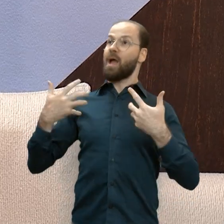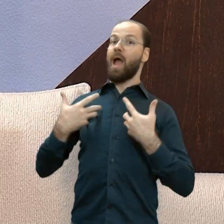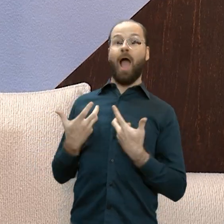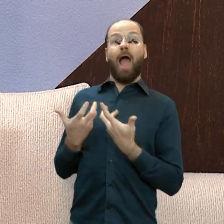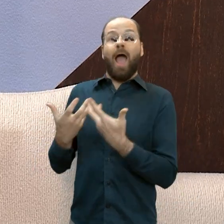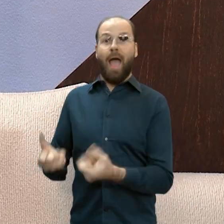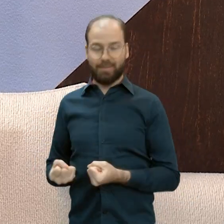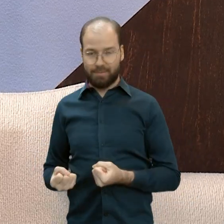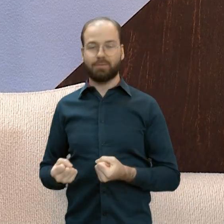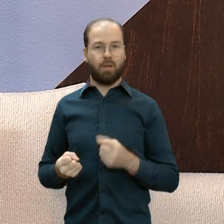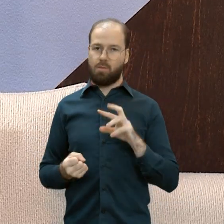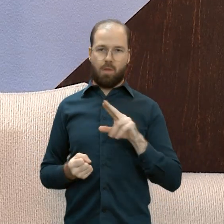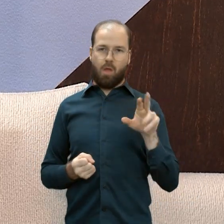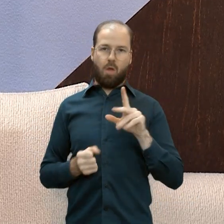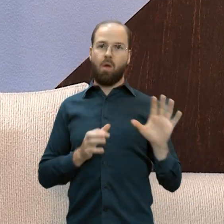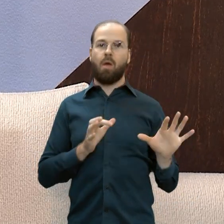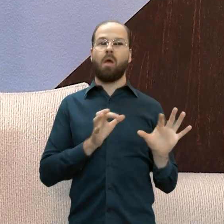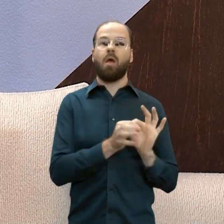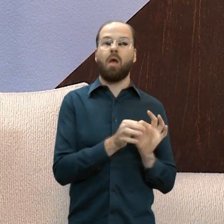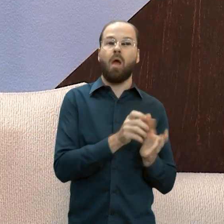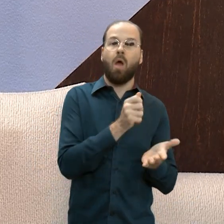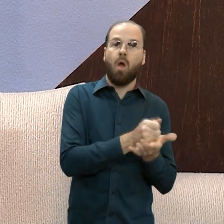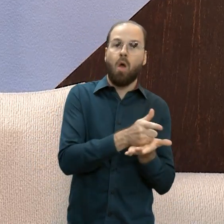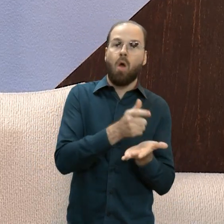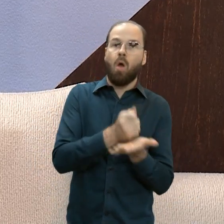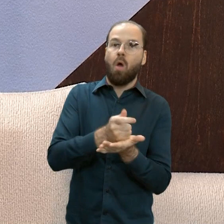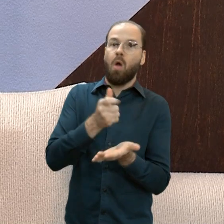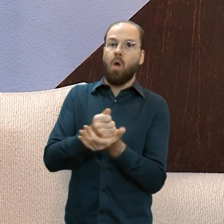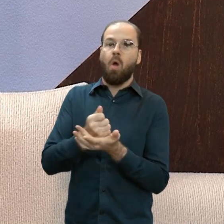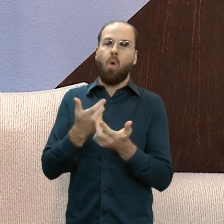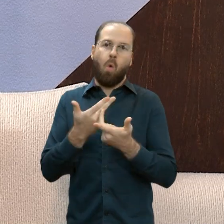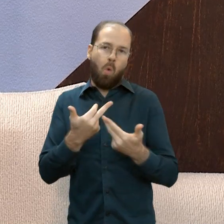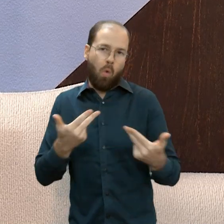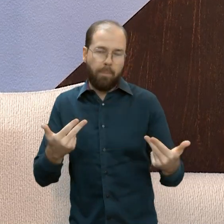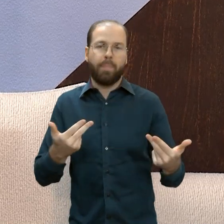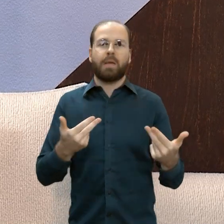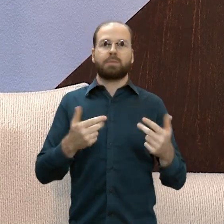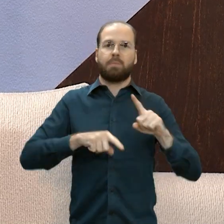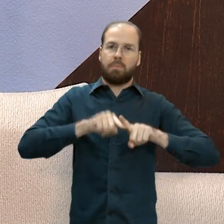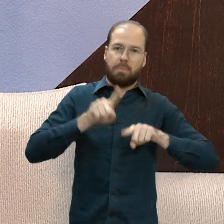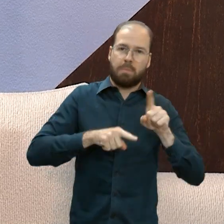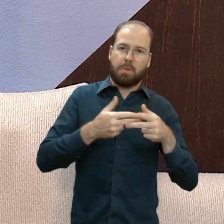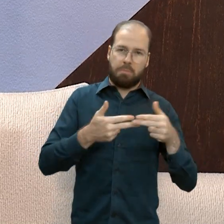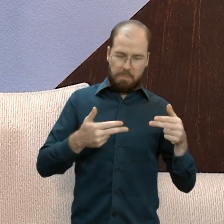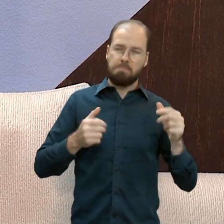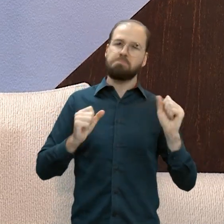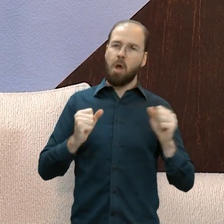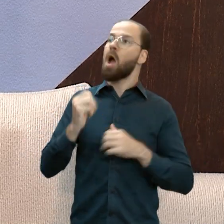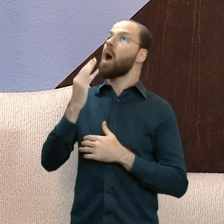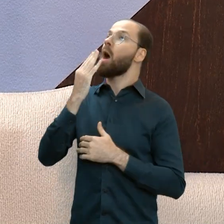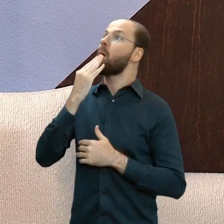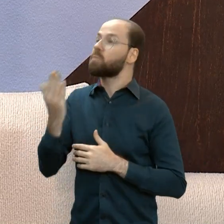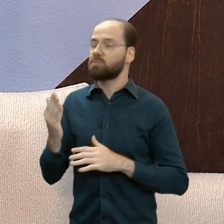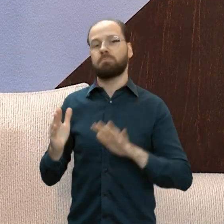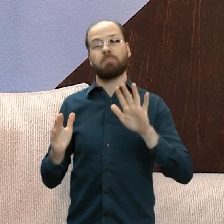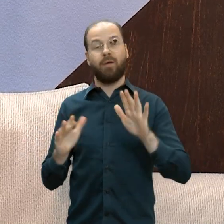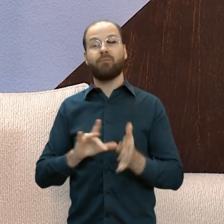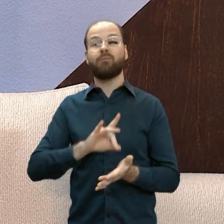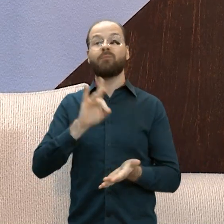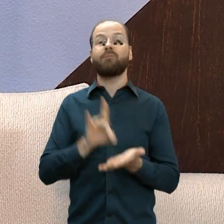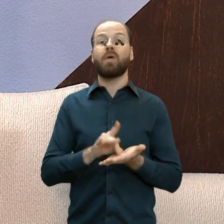muito ligado à questão do consumo, no sentido de comprar algo. Eles podem até pedir, mas na verdade eles